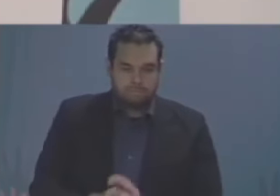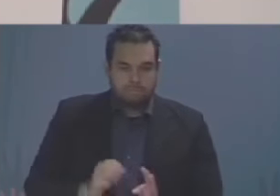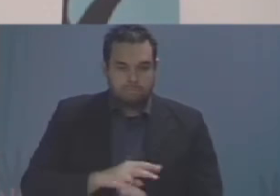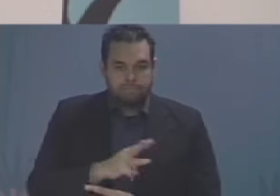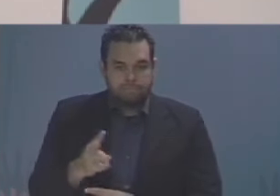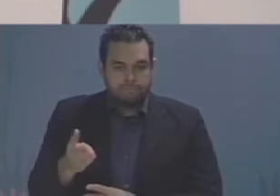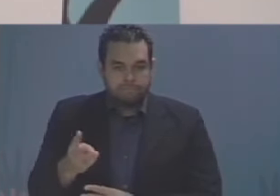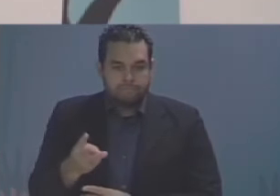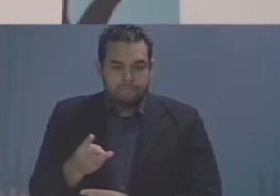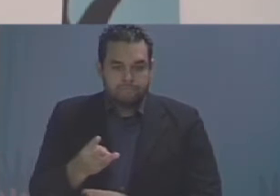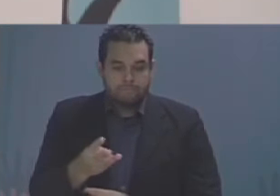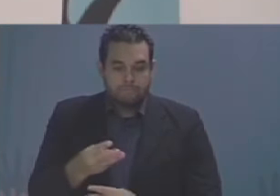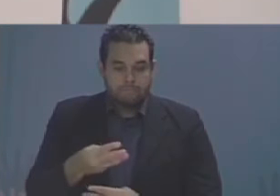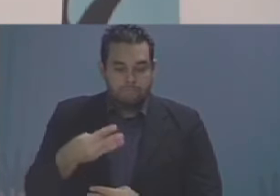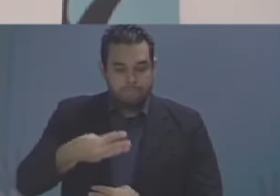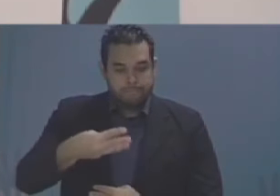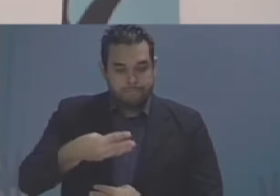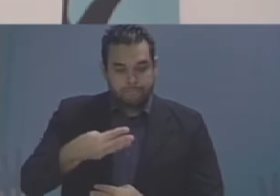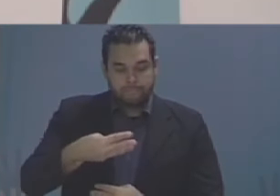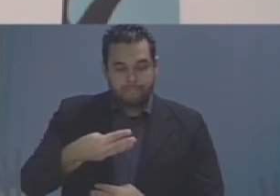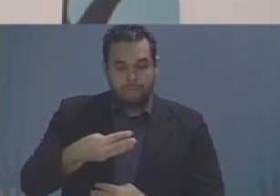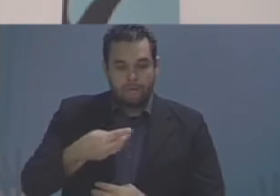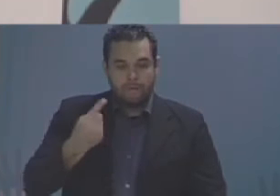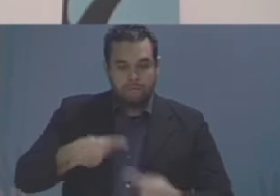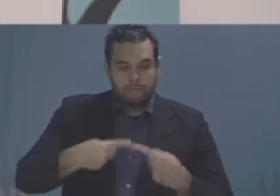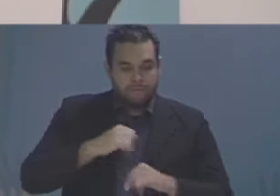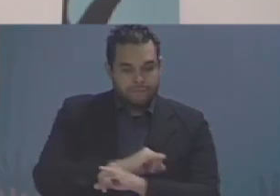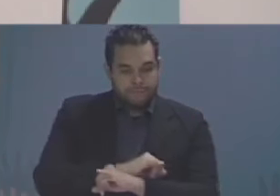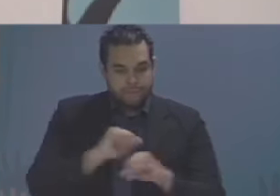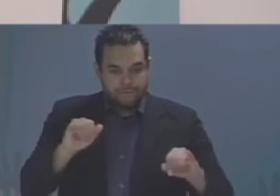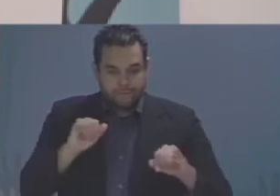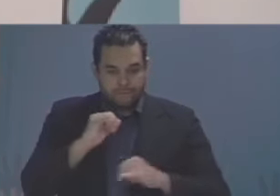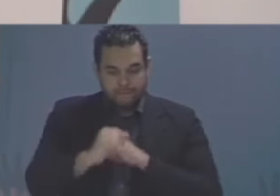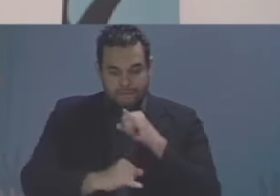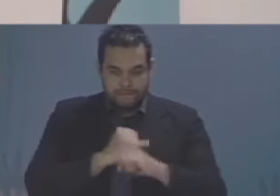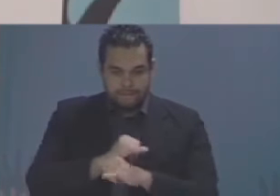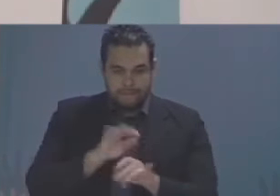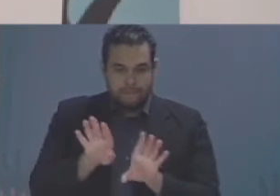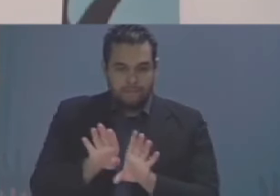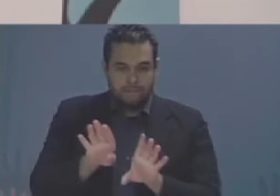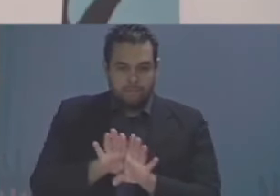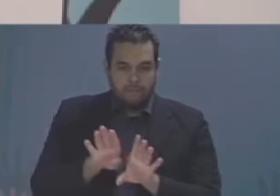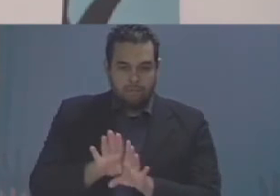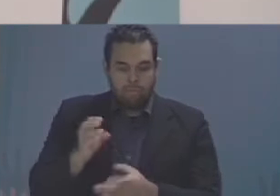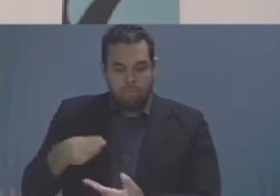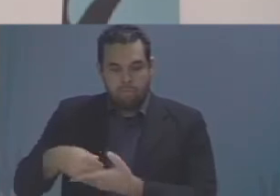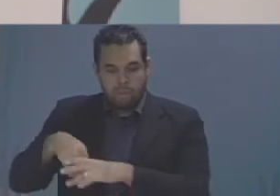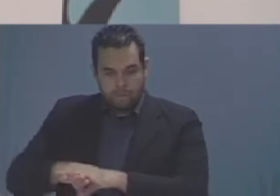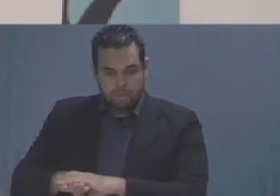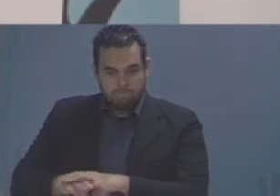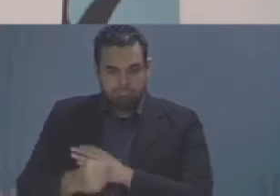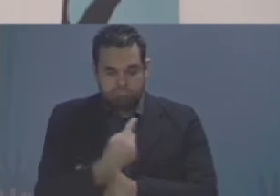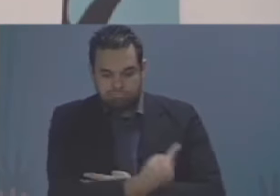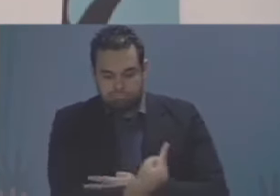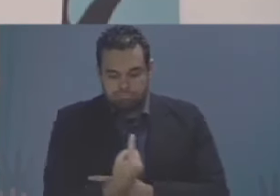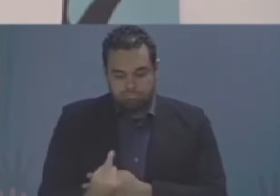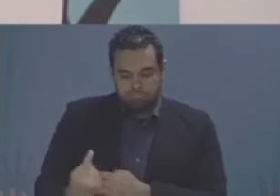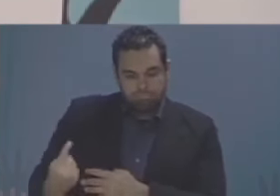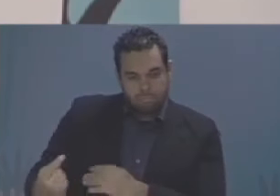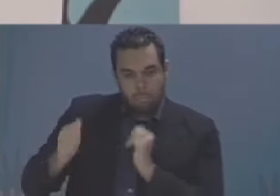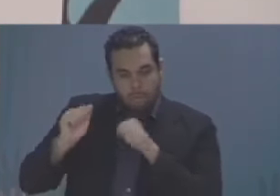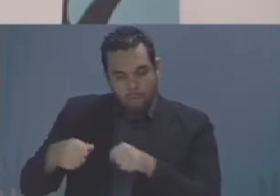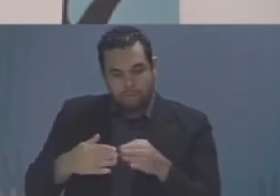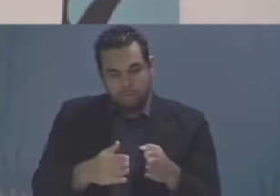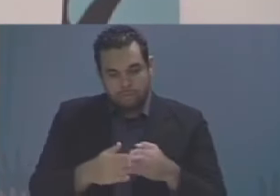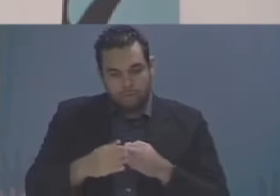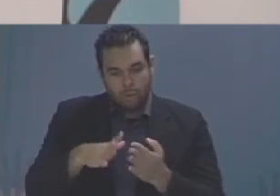3. O debate será transmitido online e gravado. Cada chapa concorrente poderá solicitar posteriormente